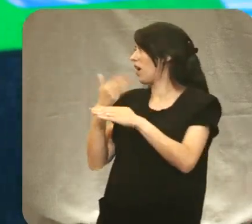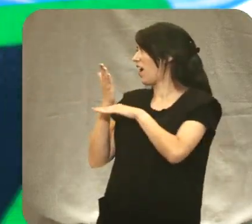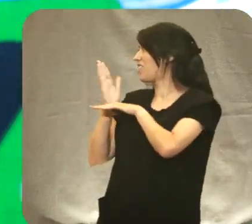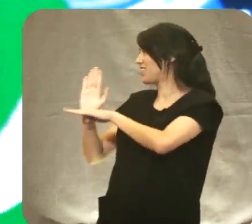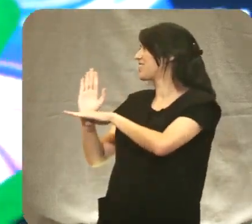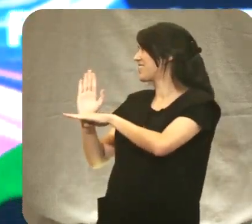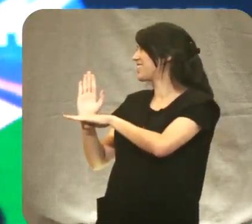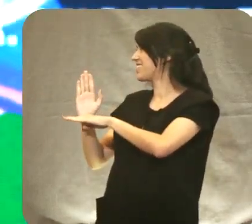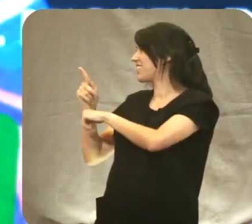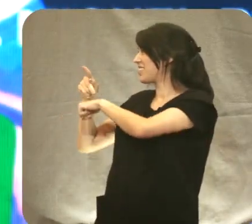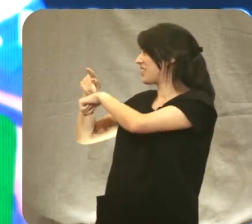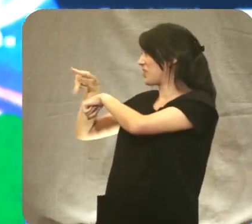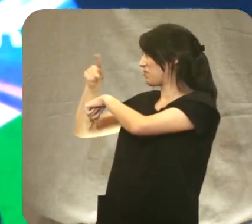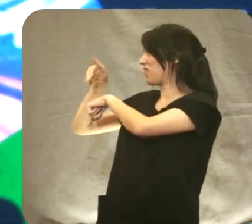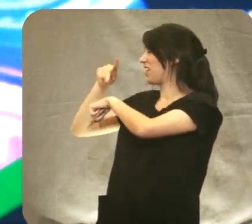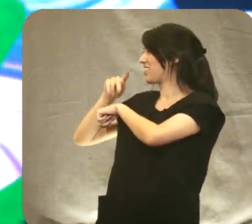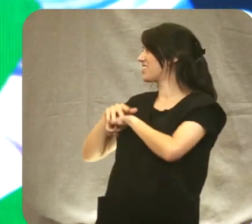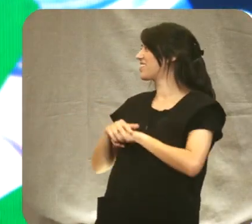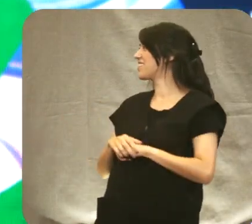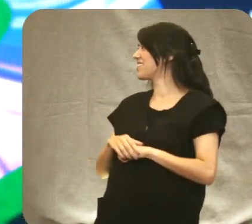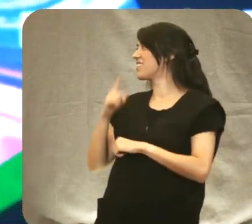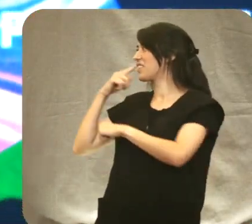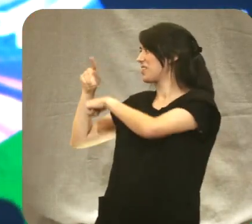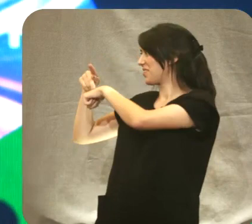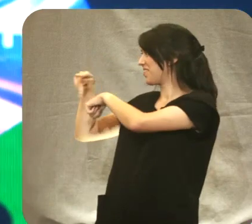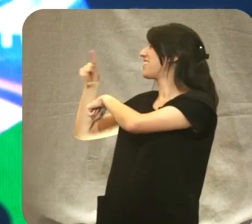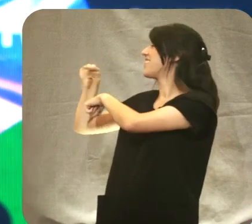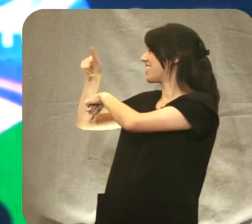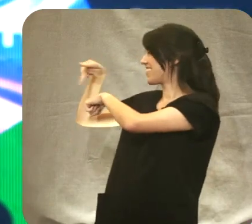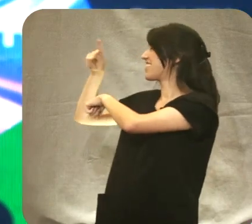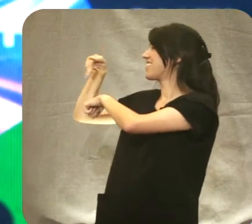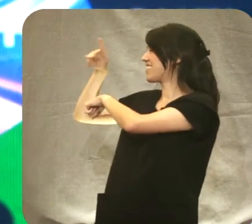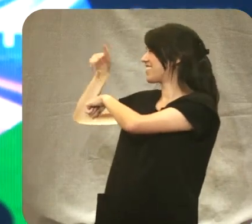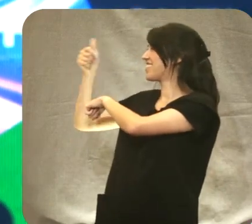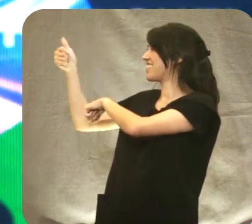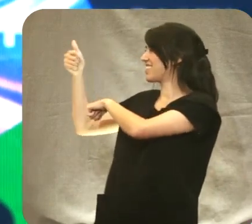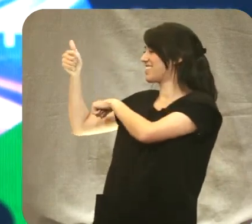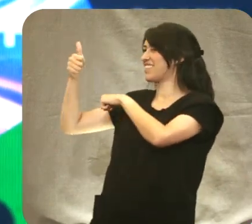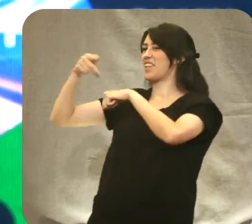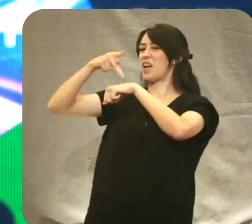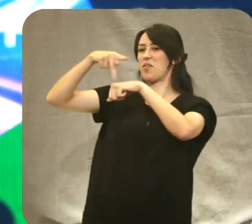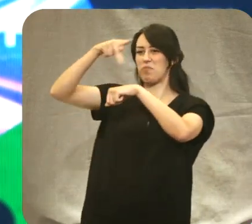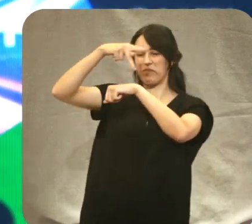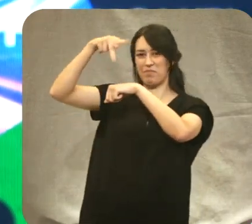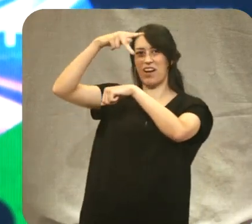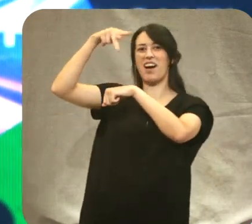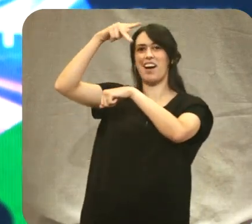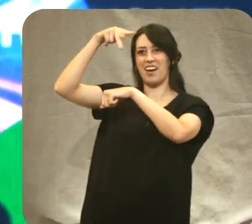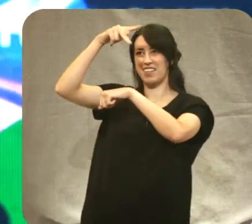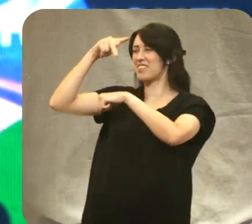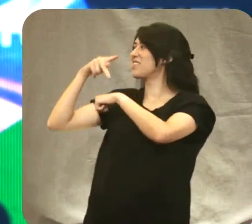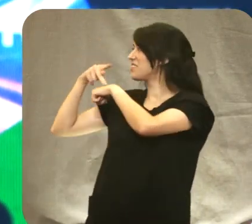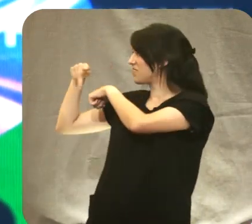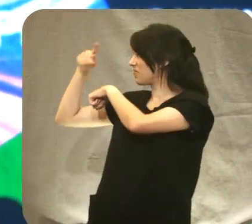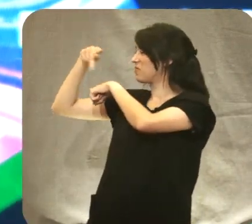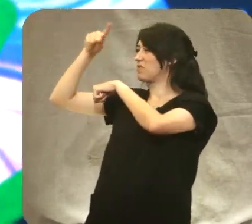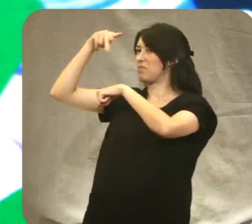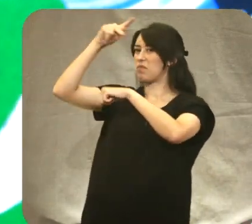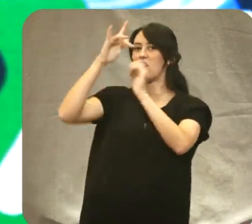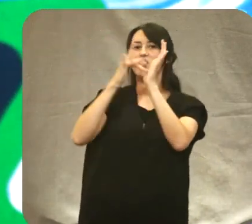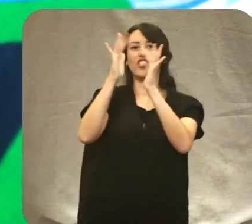querida. Páscoa é assim, vamos ver se eu consigo. É isso? Aí, é o P e